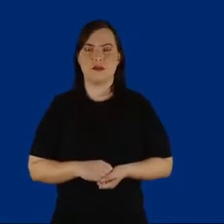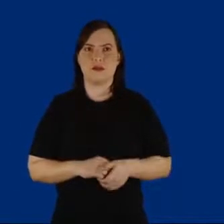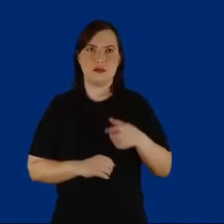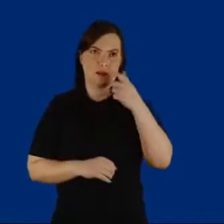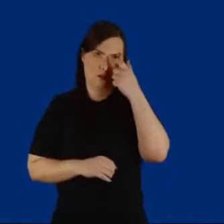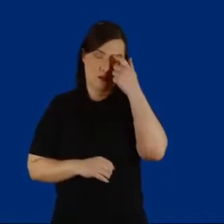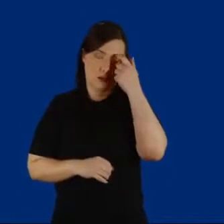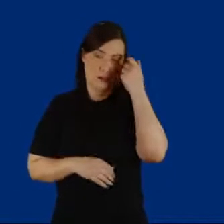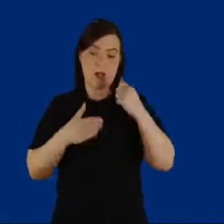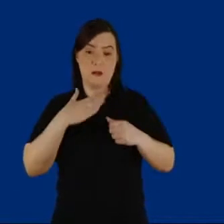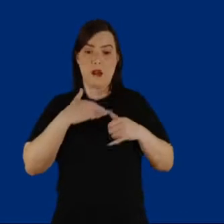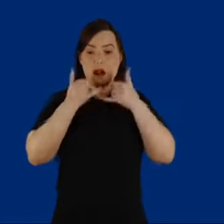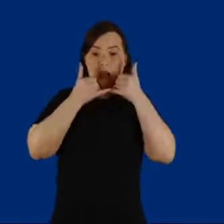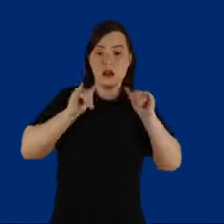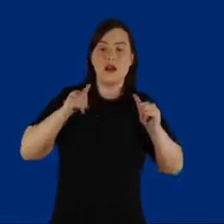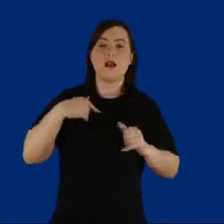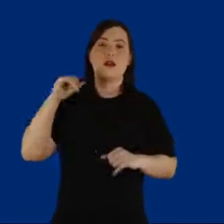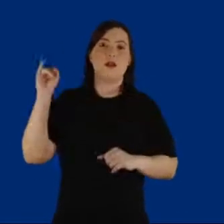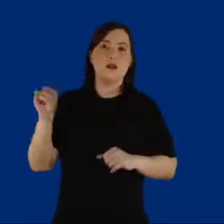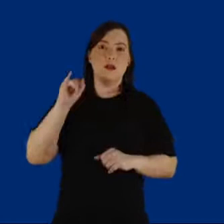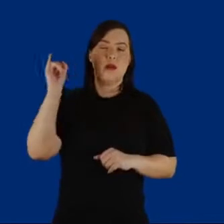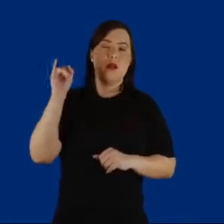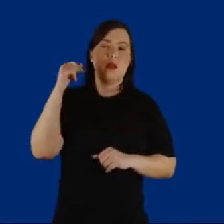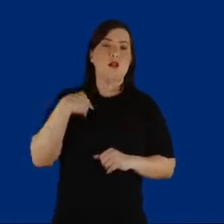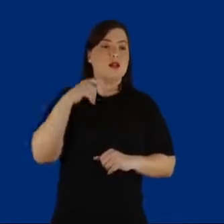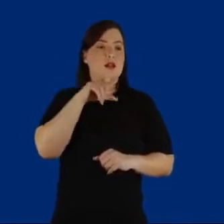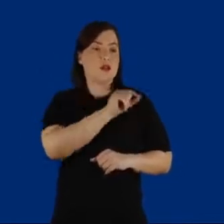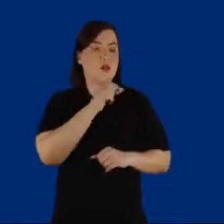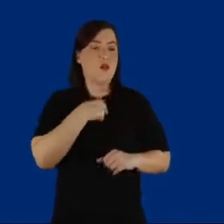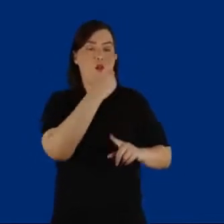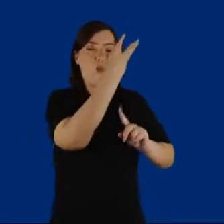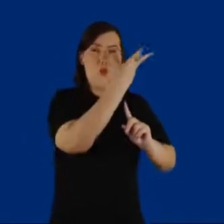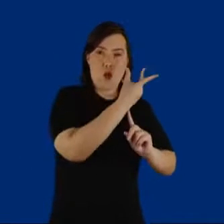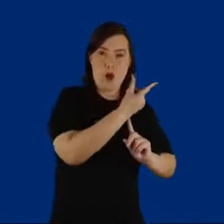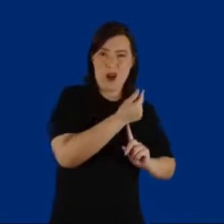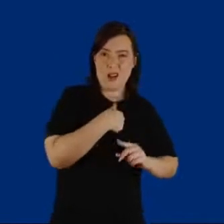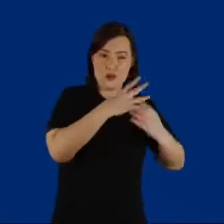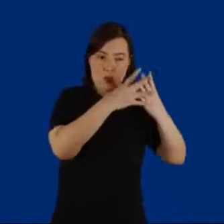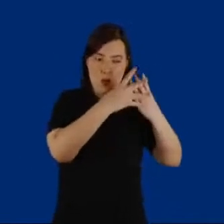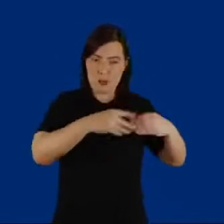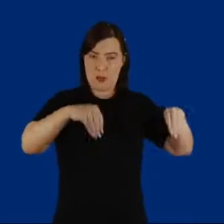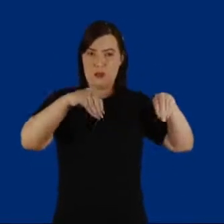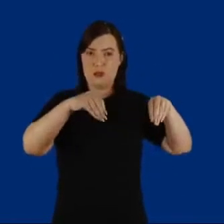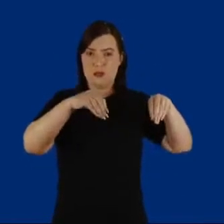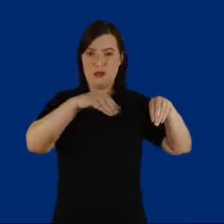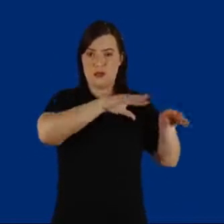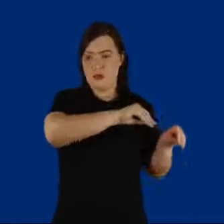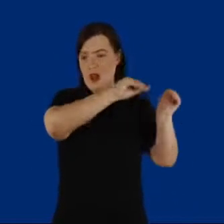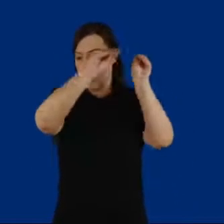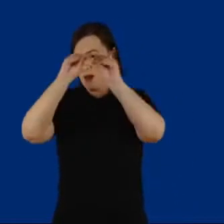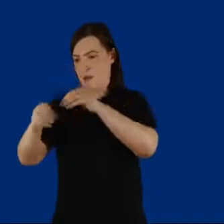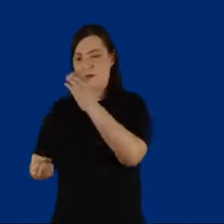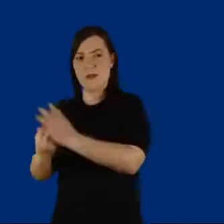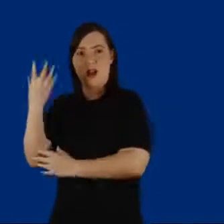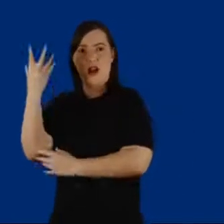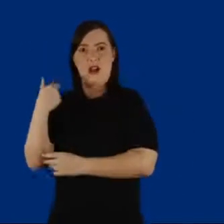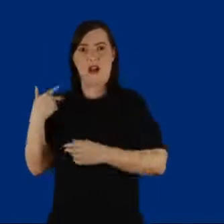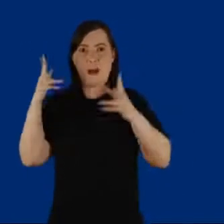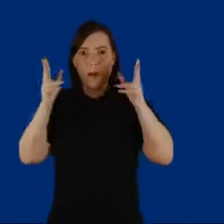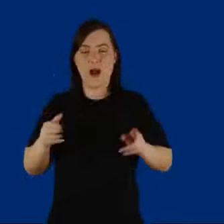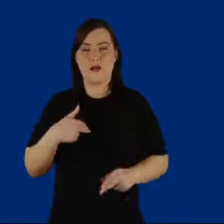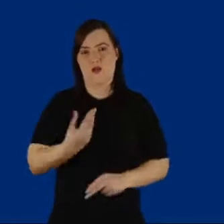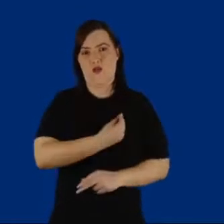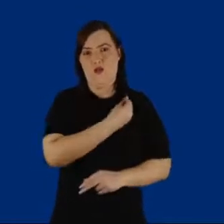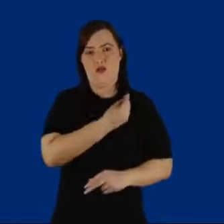Então, a minha mensagem mais importante é que a arte desaparece e reaparece, assim como a vida. A arte